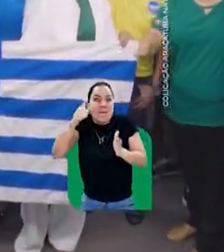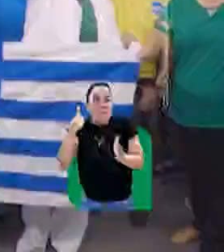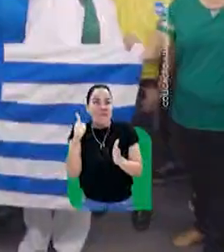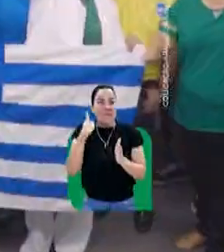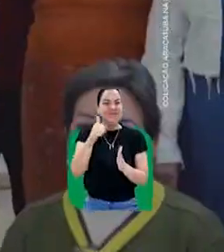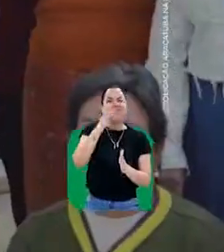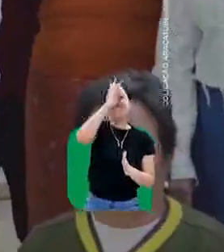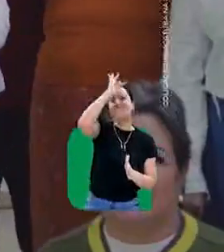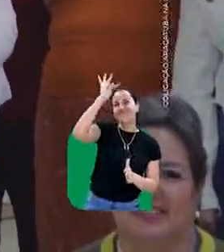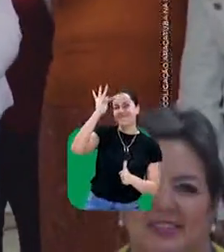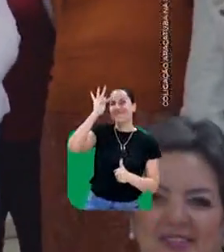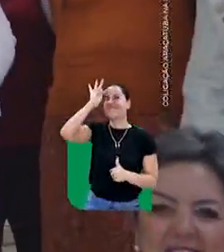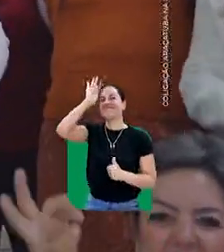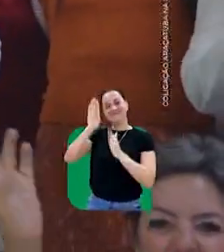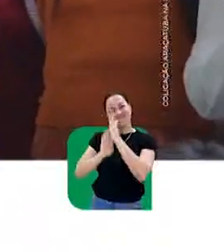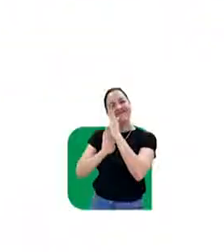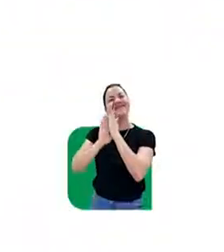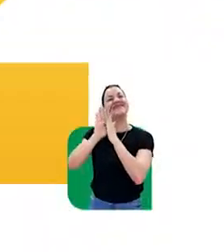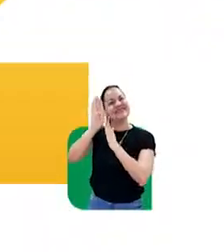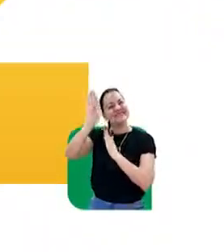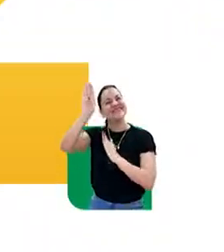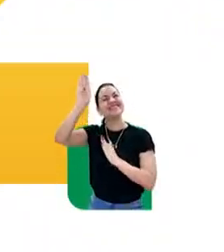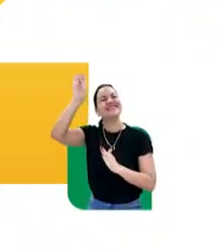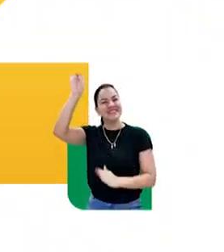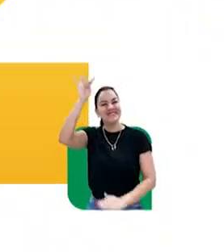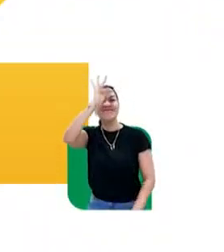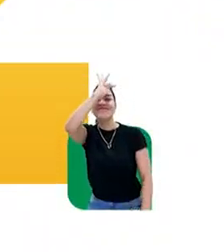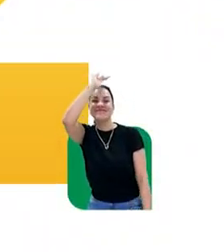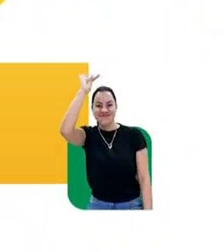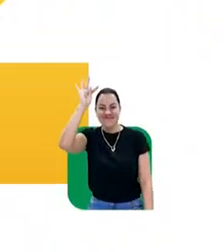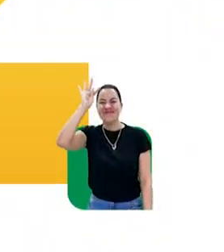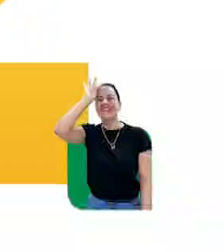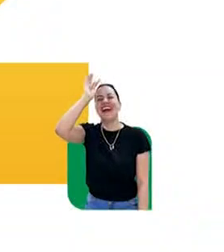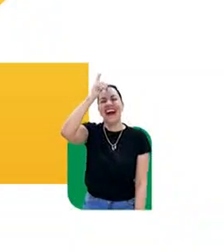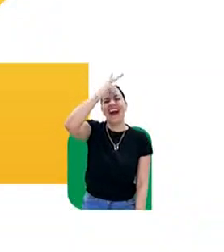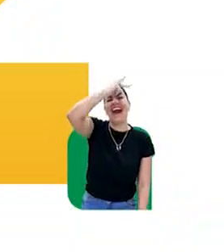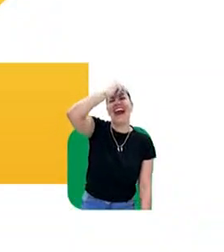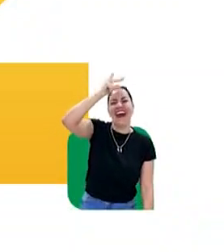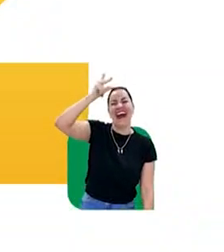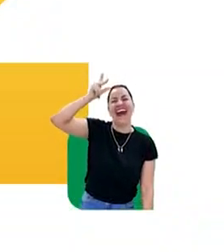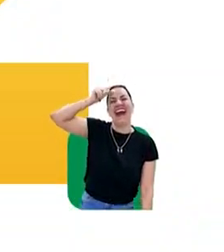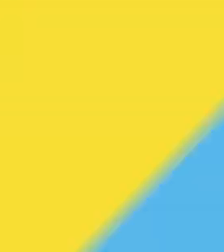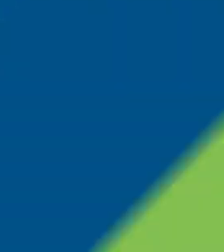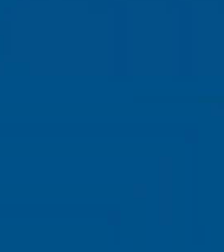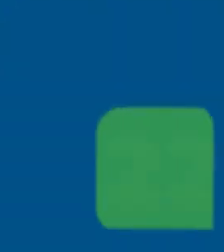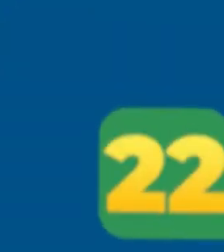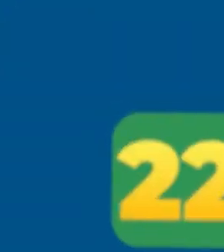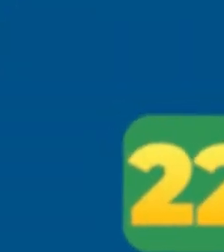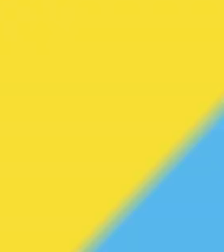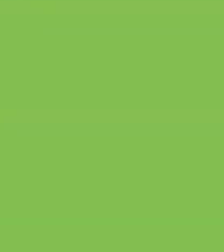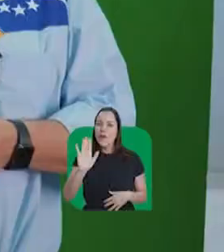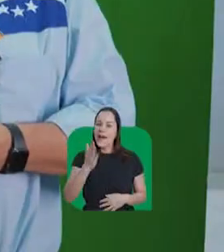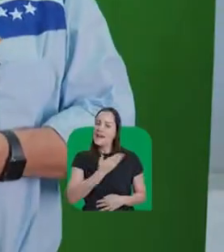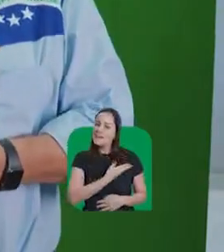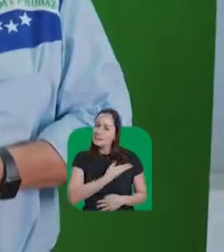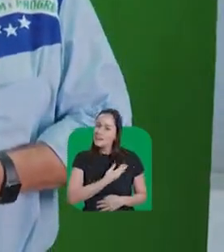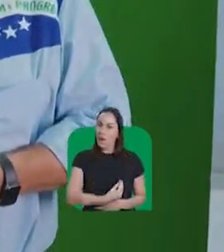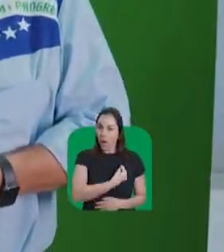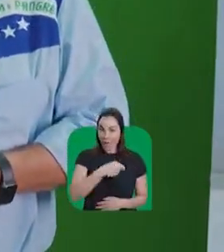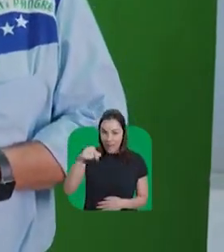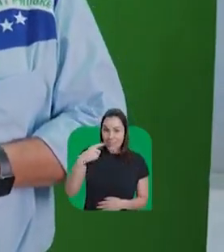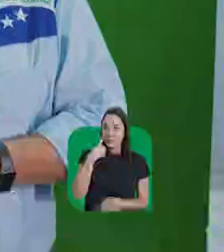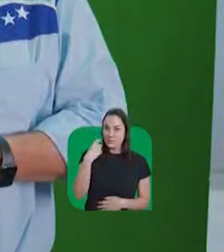frente disparou vote 22 é anata Prefeito Olá amigos